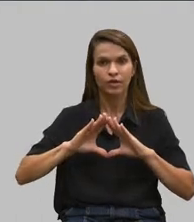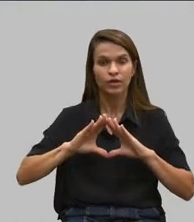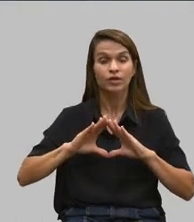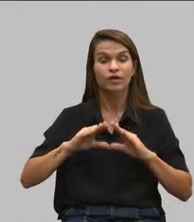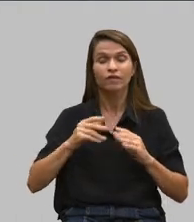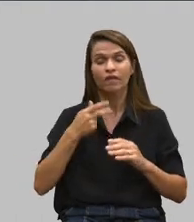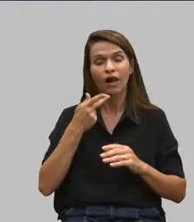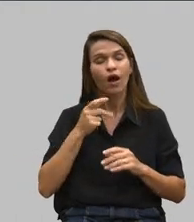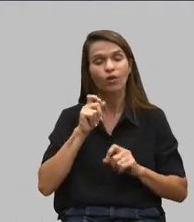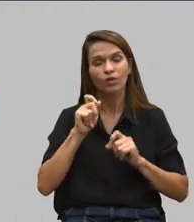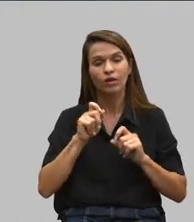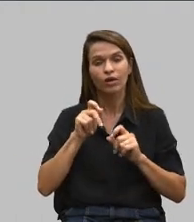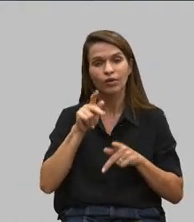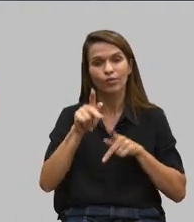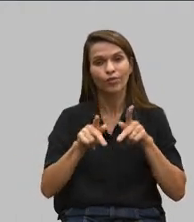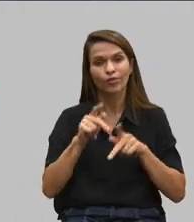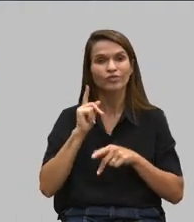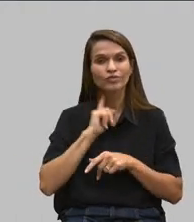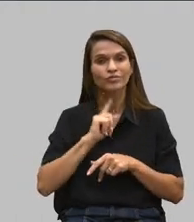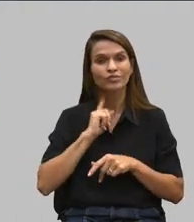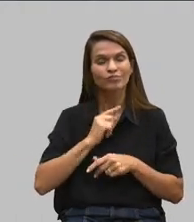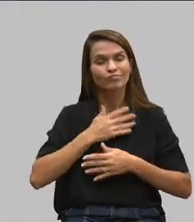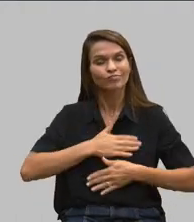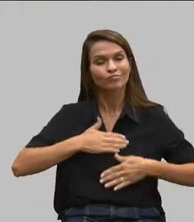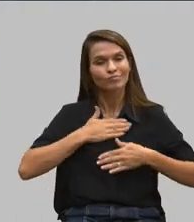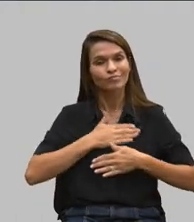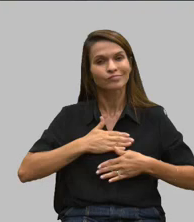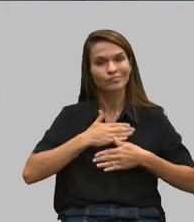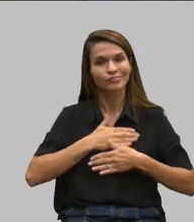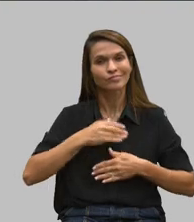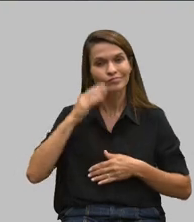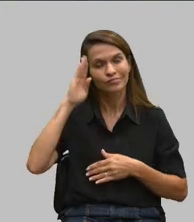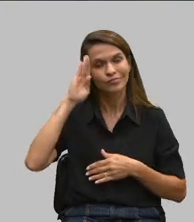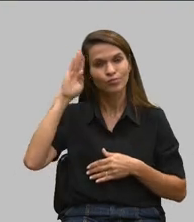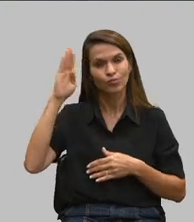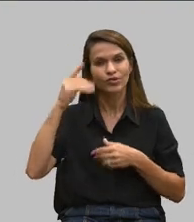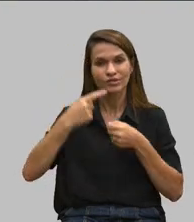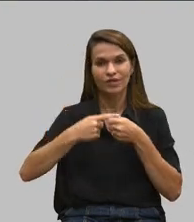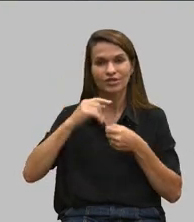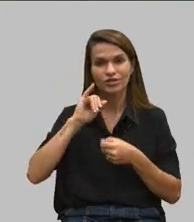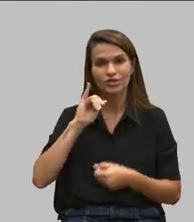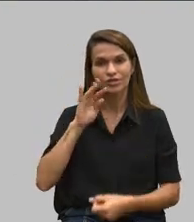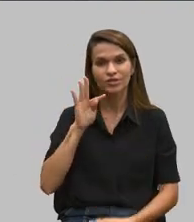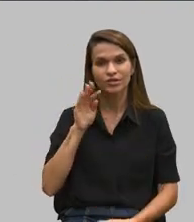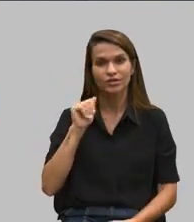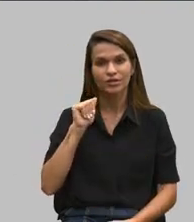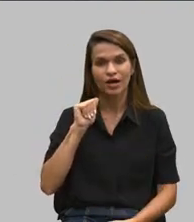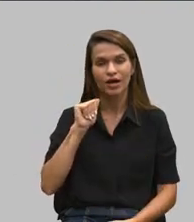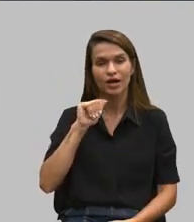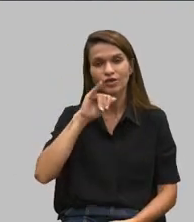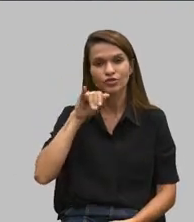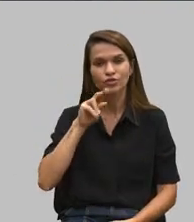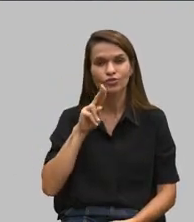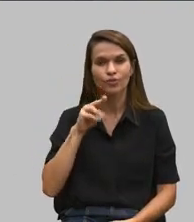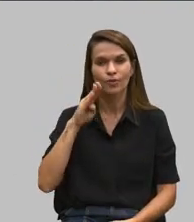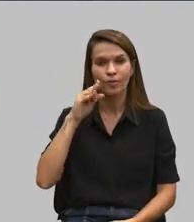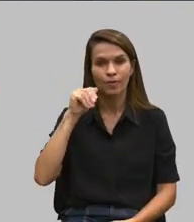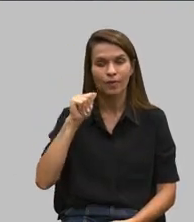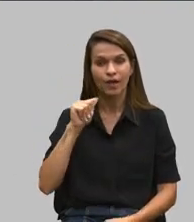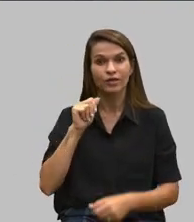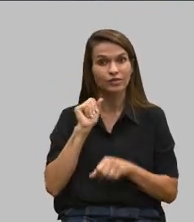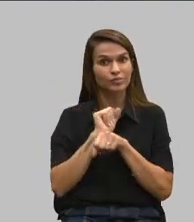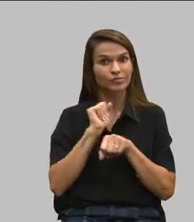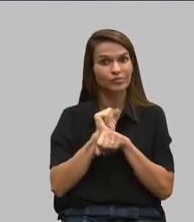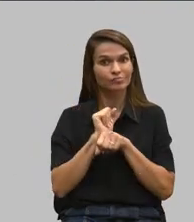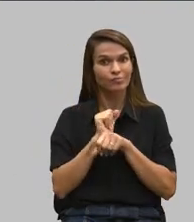eh está muito satisfeito principalmente Itajubá que a gente está aguardando ansioso por essa por esse